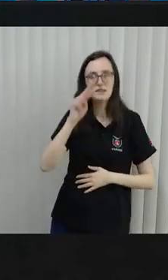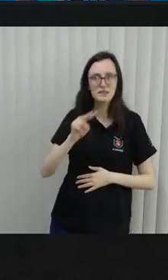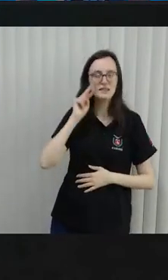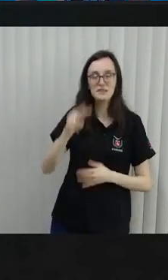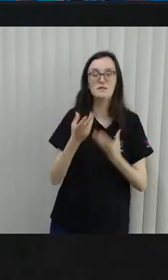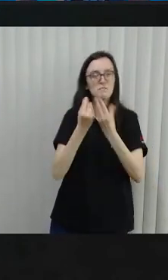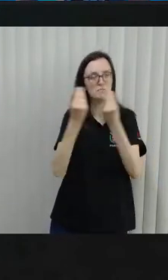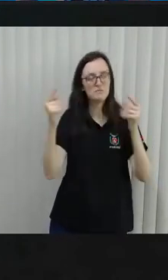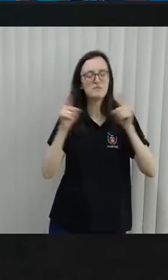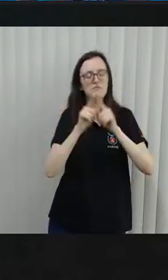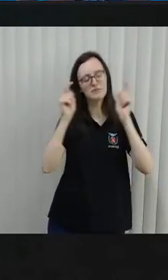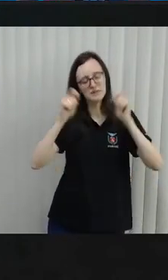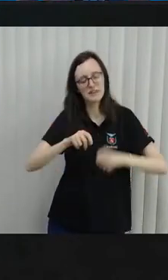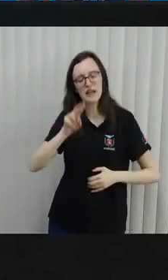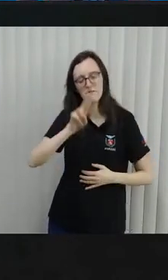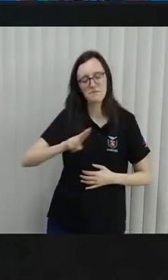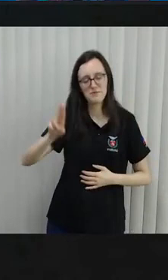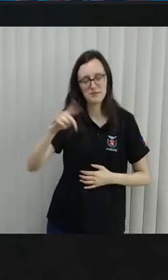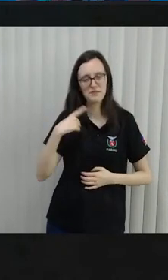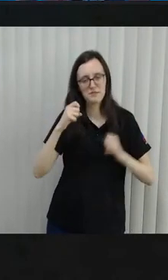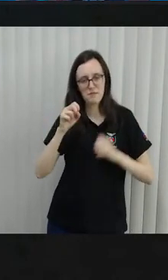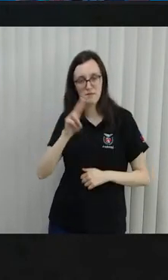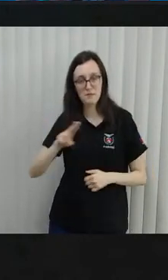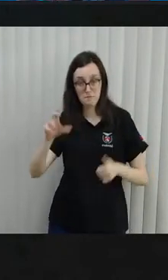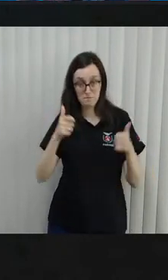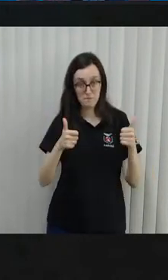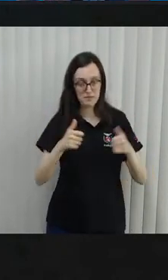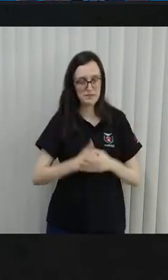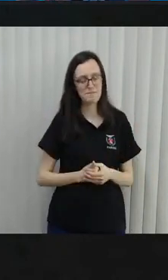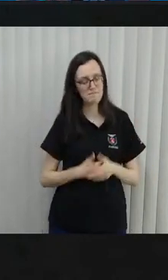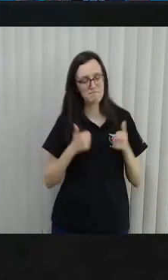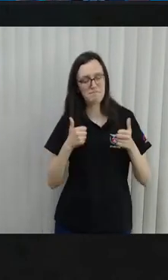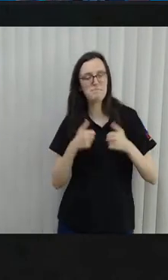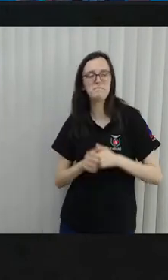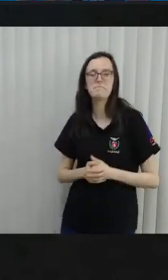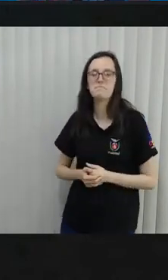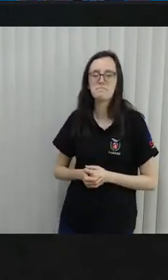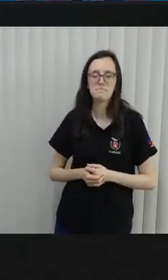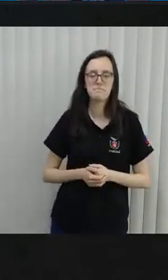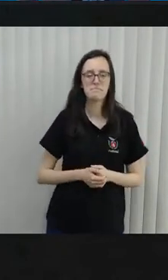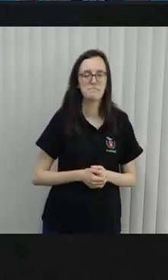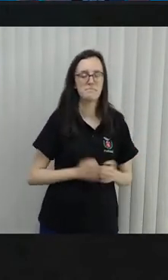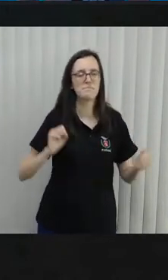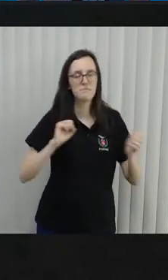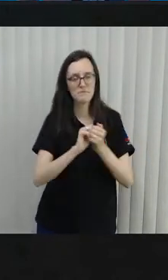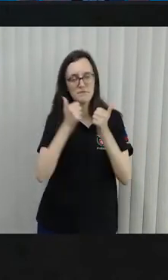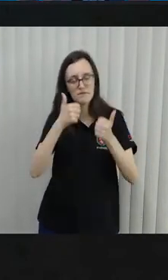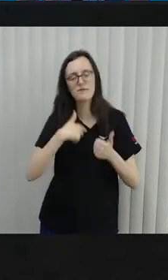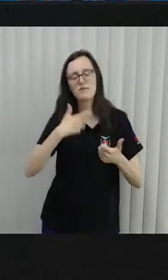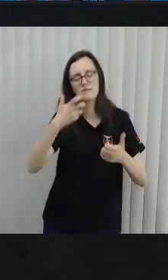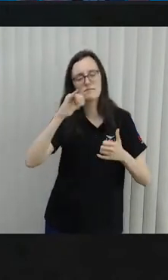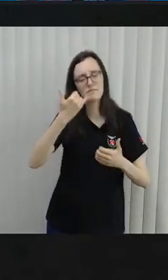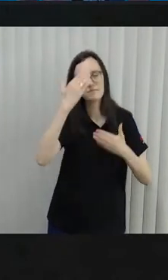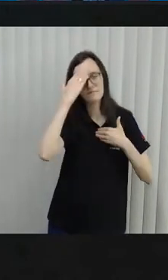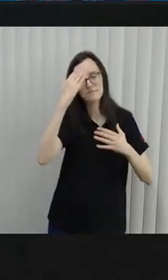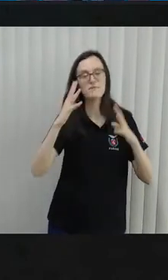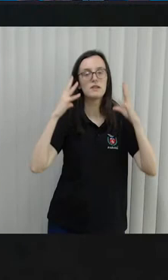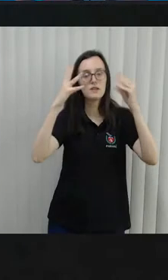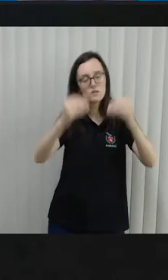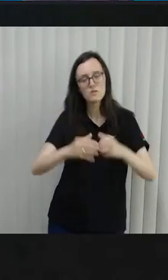e aí pode ser utilizado, reutilizado, beleza? Show? Tamo legal. Junto, galera. Queria agradecer aí todo